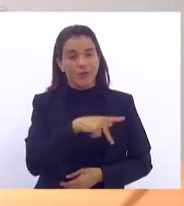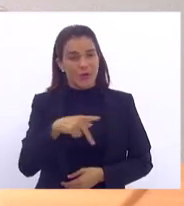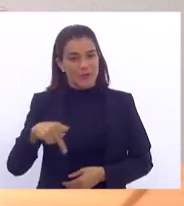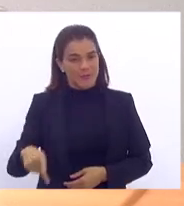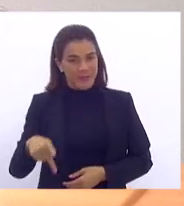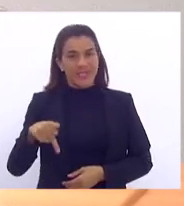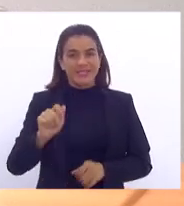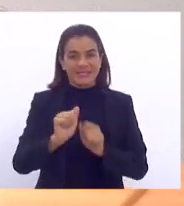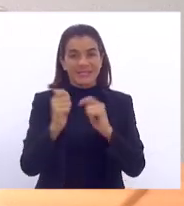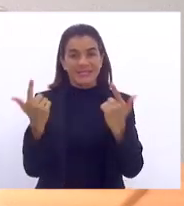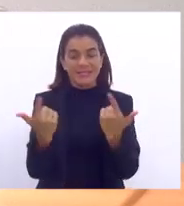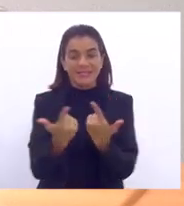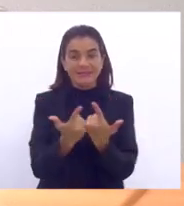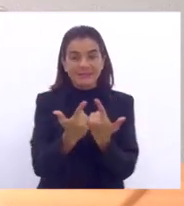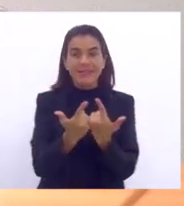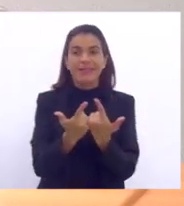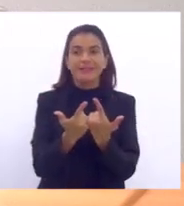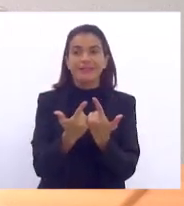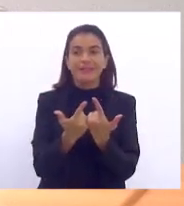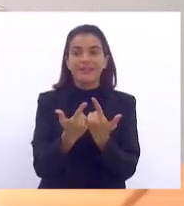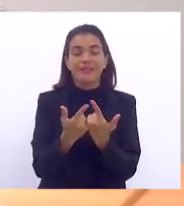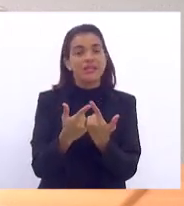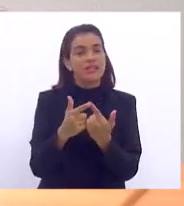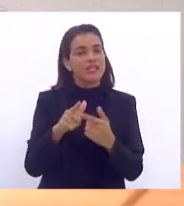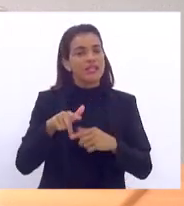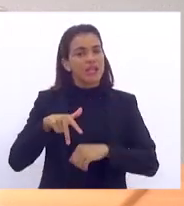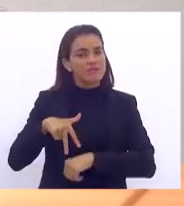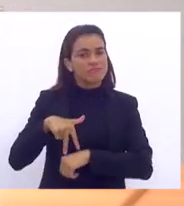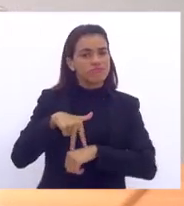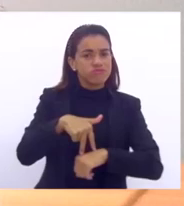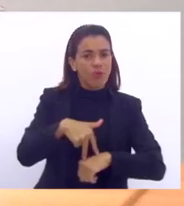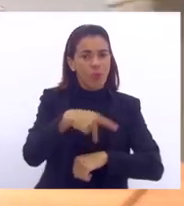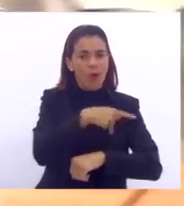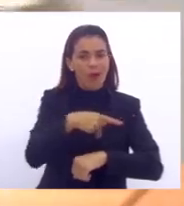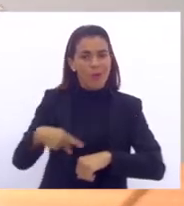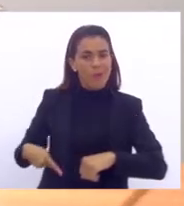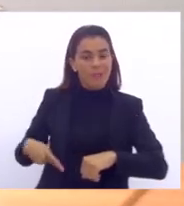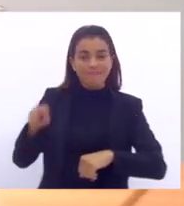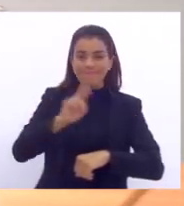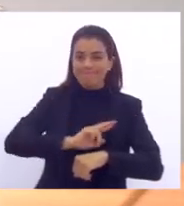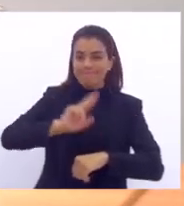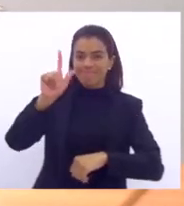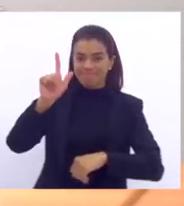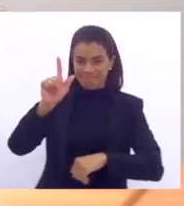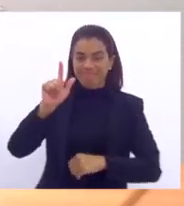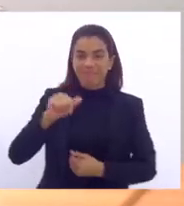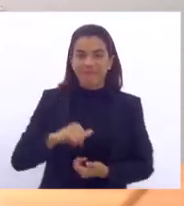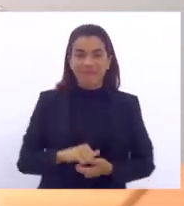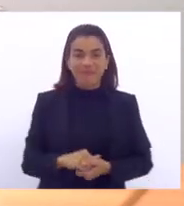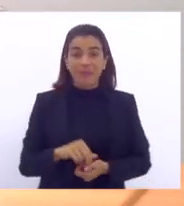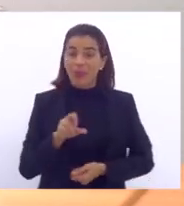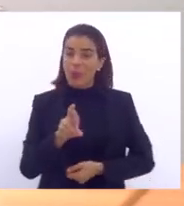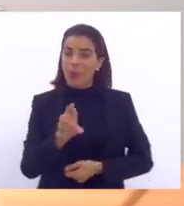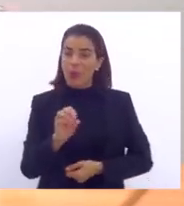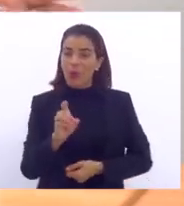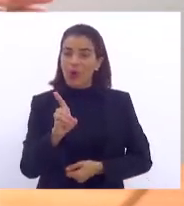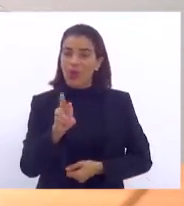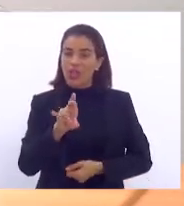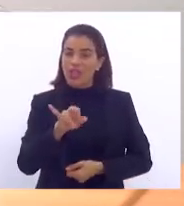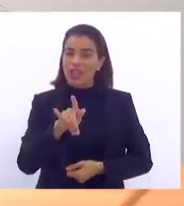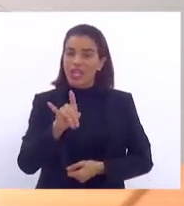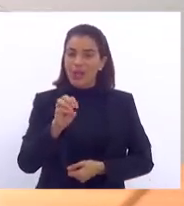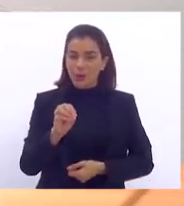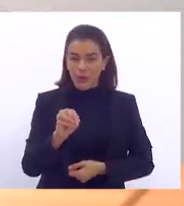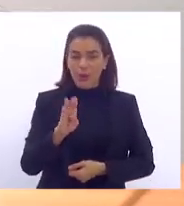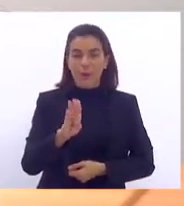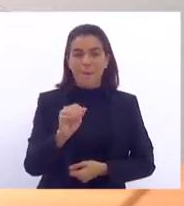trazido um uma presidência diferente o deputado Rodrigo Bacelar ele tem compartilhado